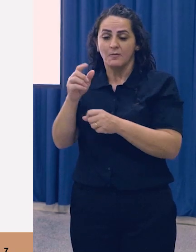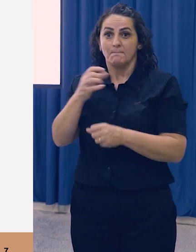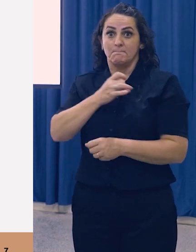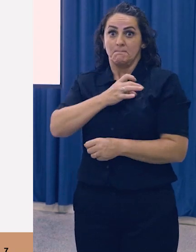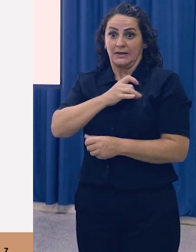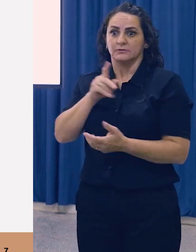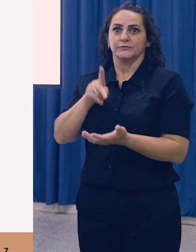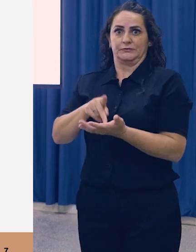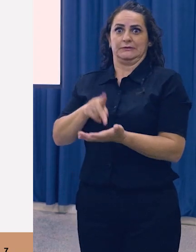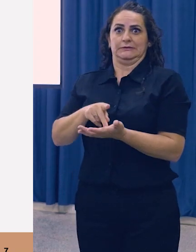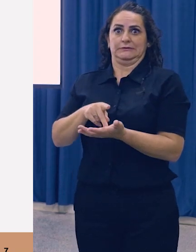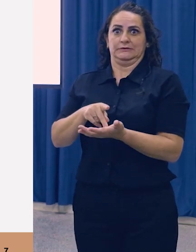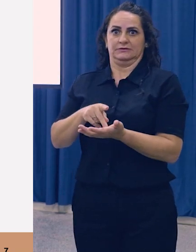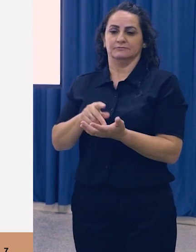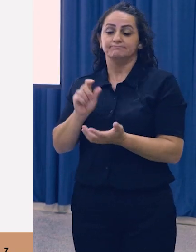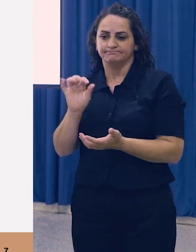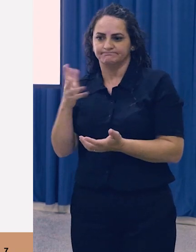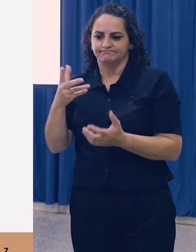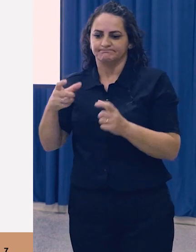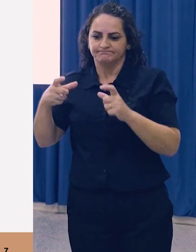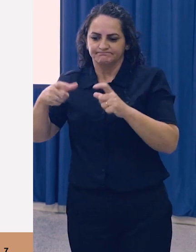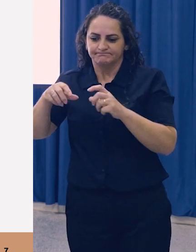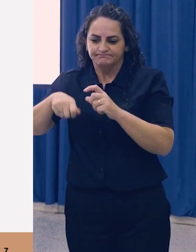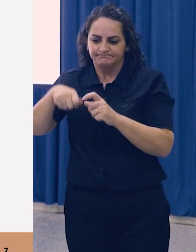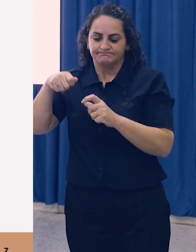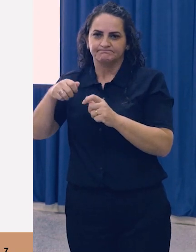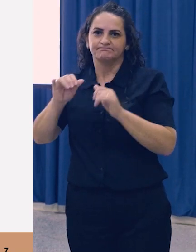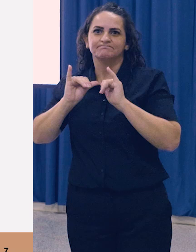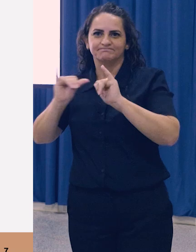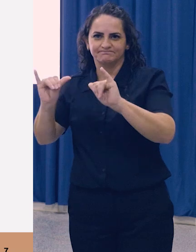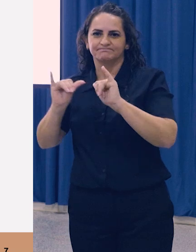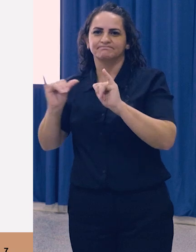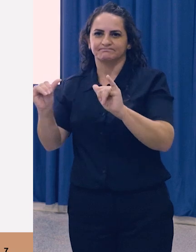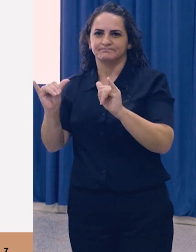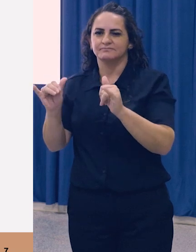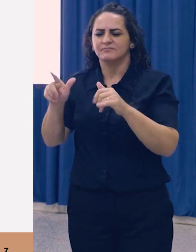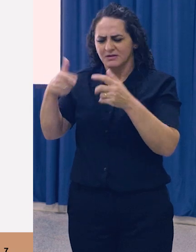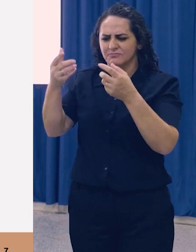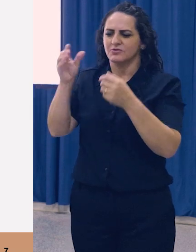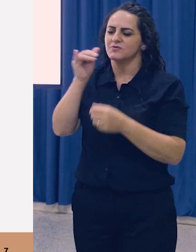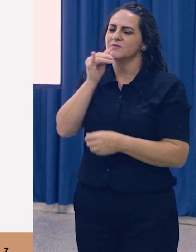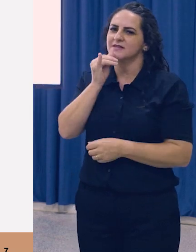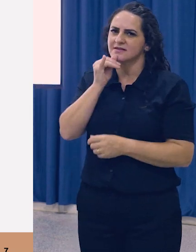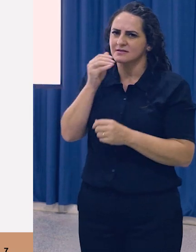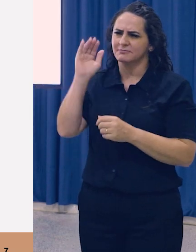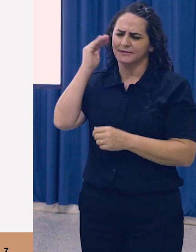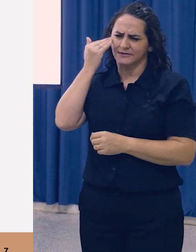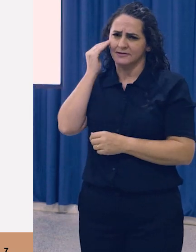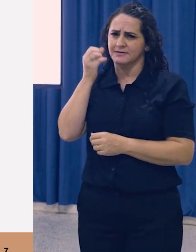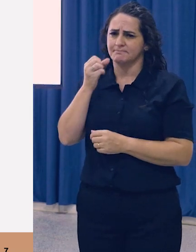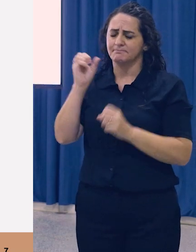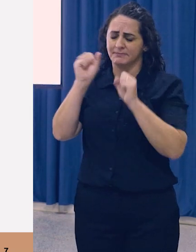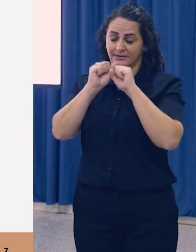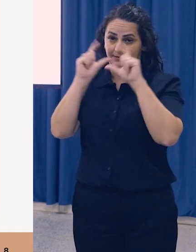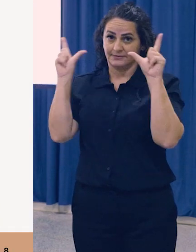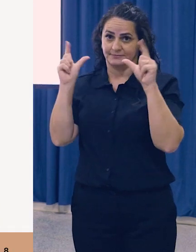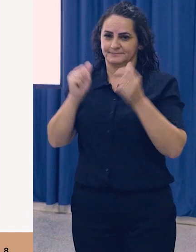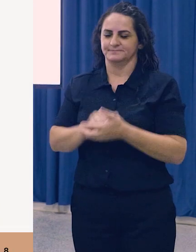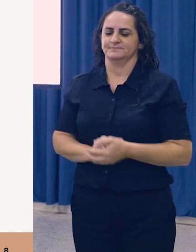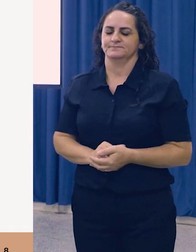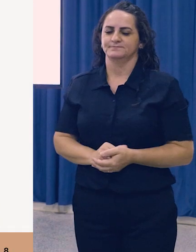aparecer no pôster, vai aparecer em diversos materiais de divulgação. Eu vou exemplificar que vai ficar mais fácil de entender.